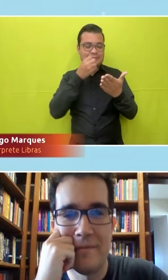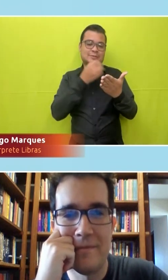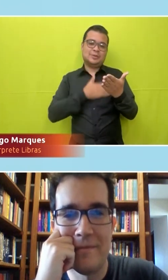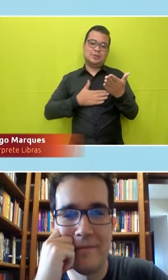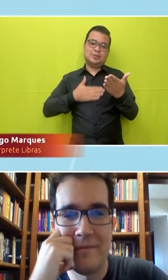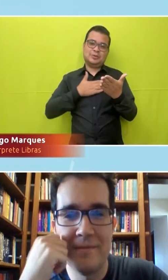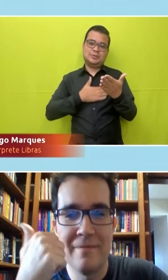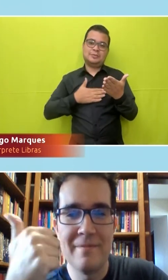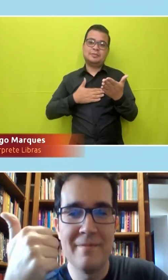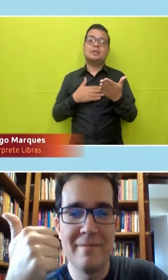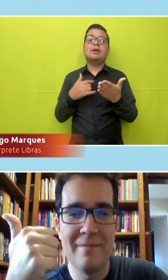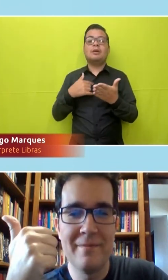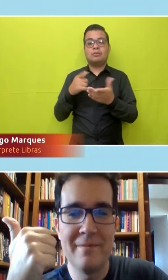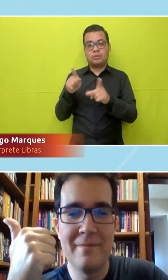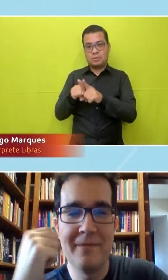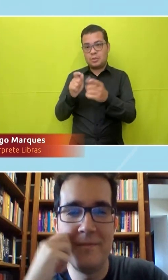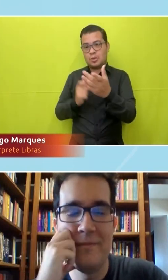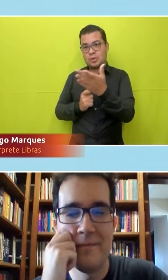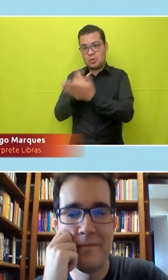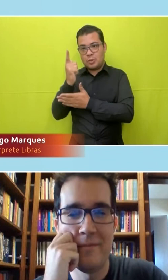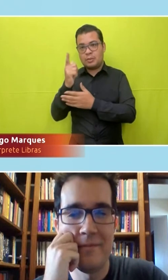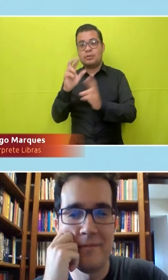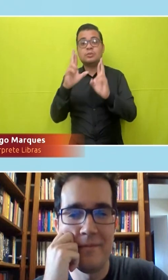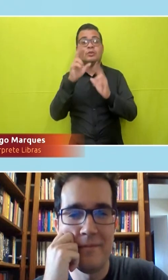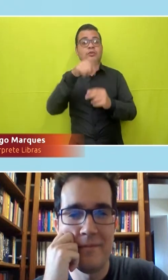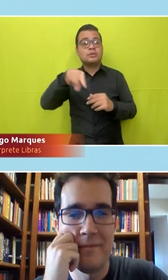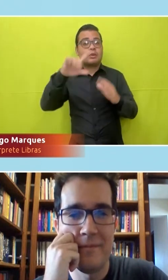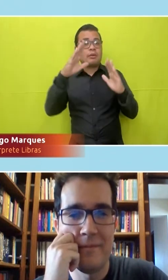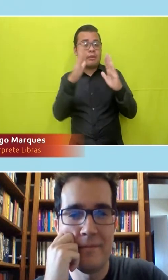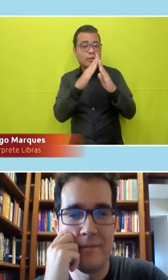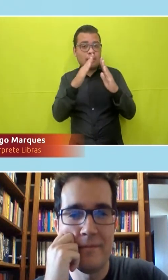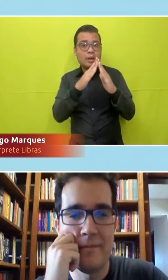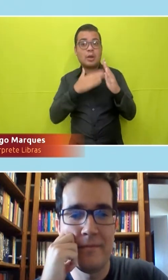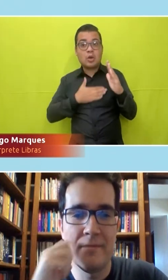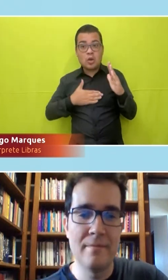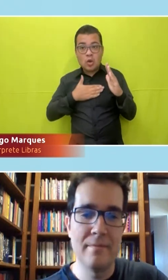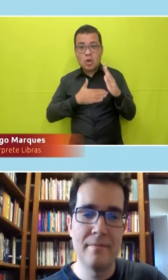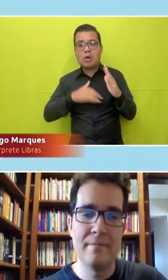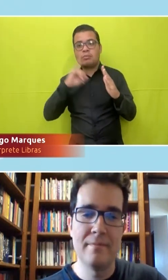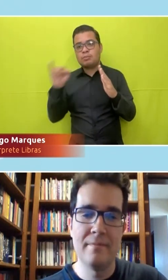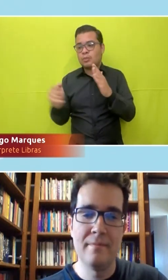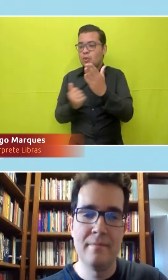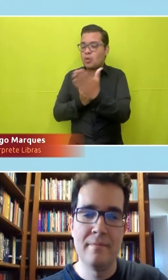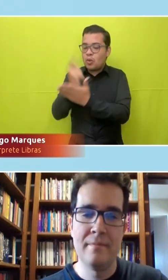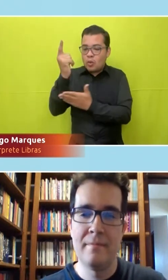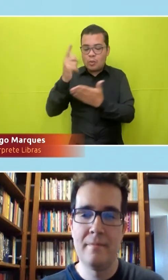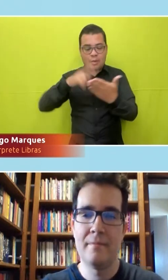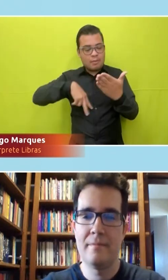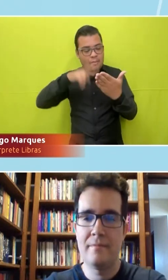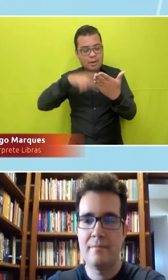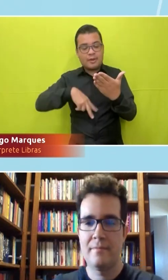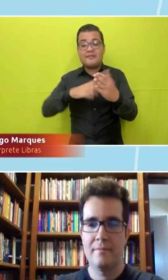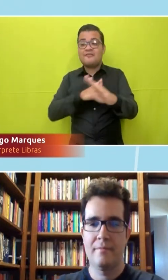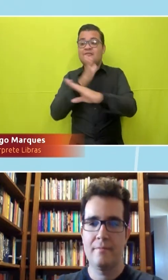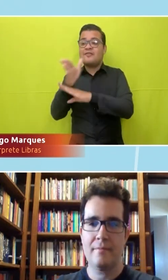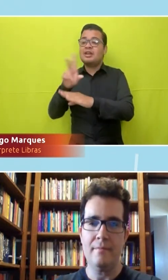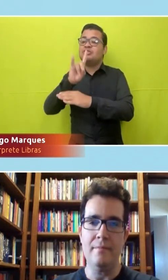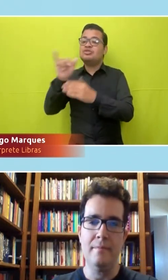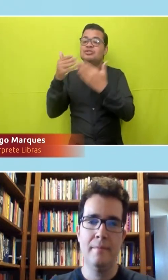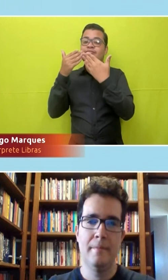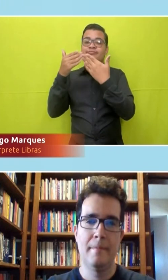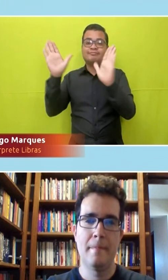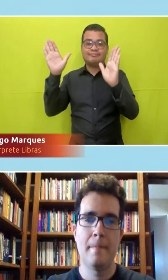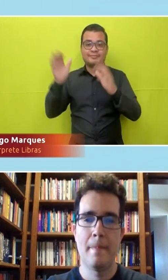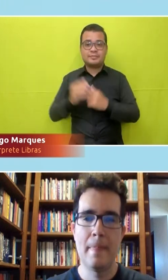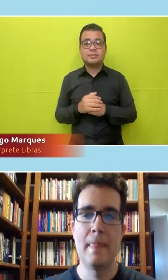comprar o próximo também. Espero que você que está em casa que goste de literatura, vá ao lançamento, tenha acesso à obra. E quem gostar de escrever,